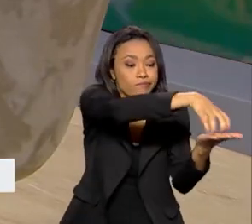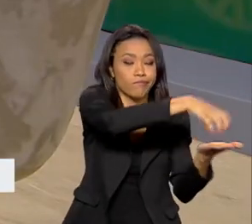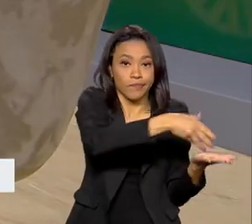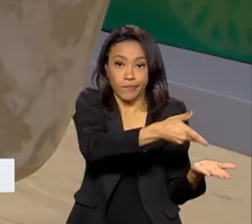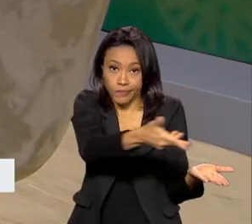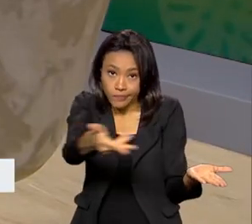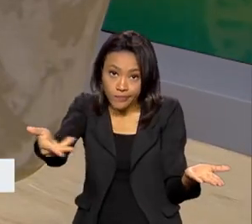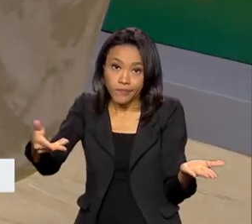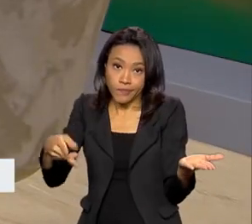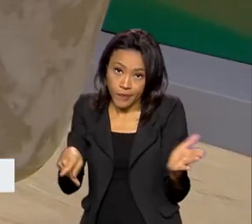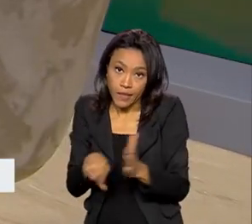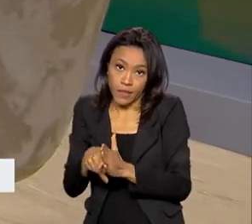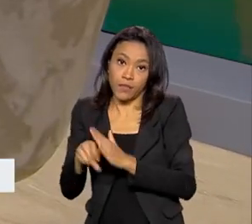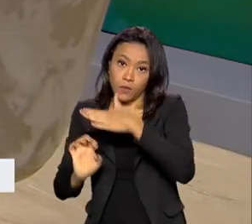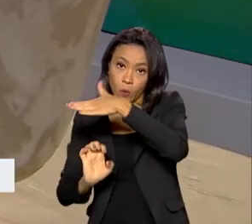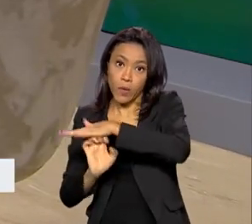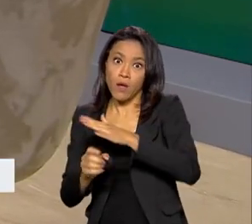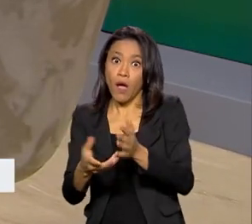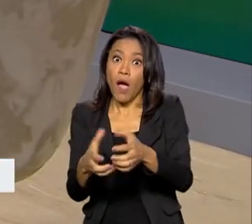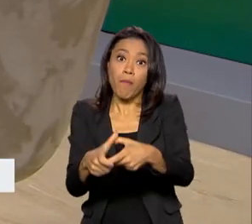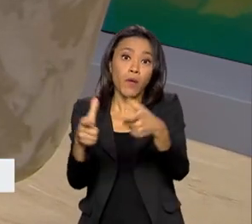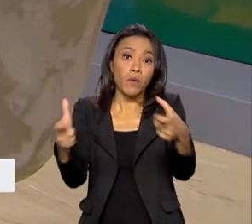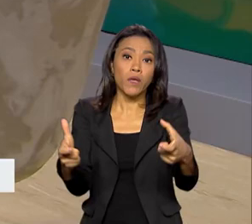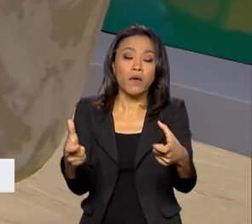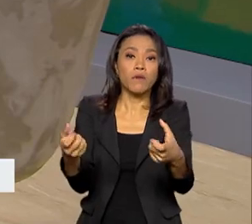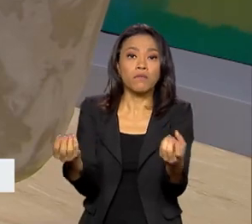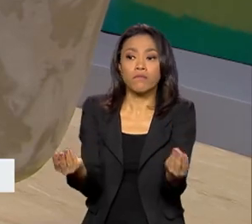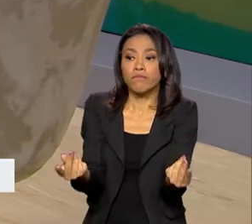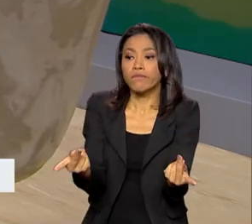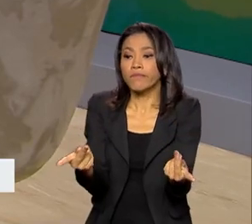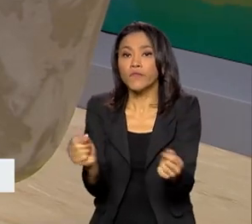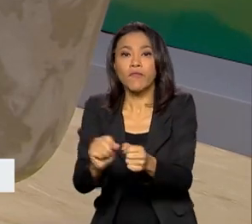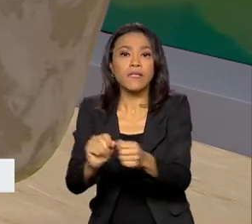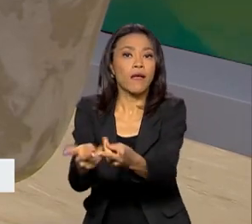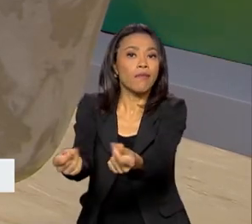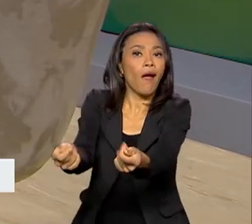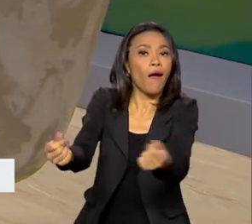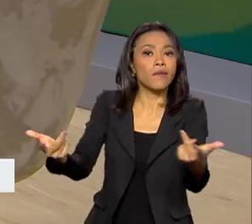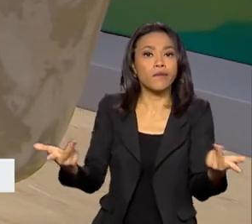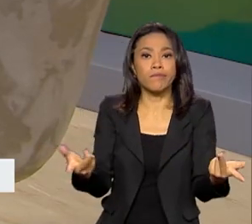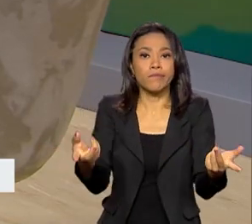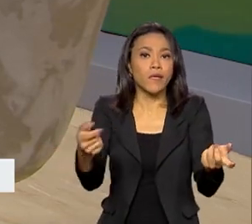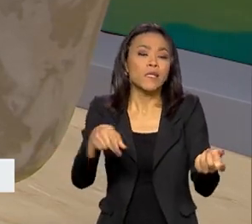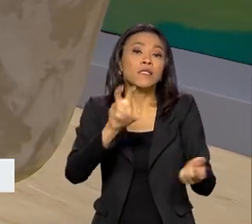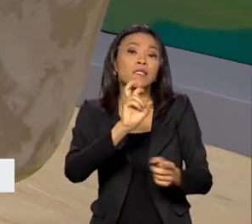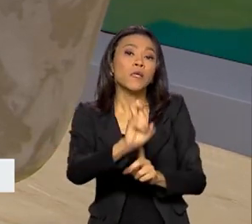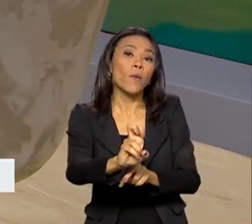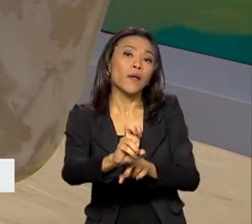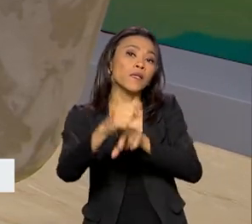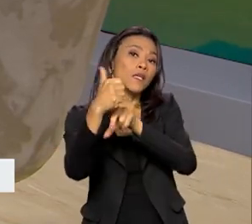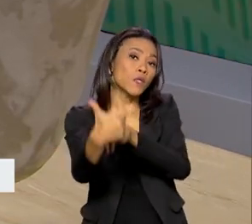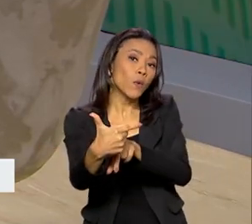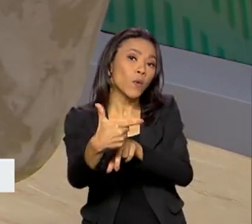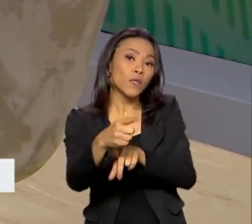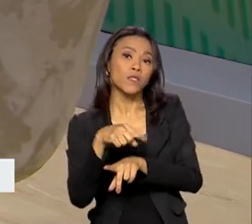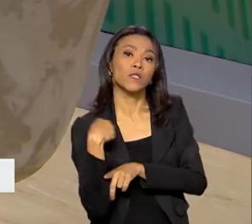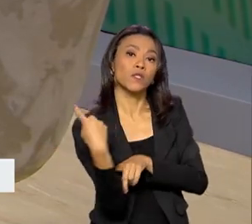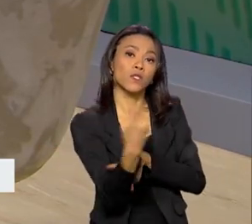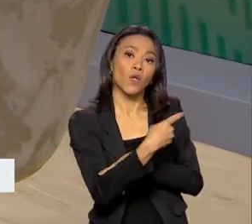deles, inclusive, eram ociosos. E nós alienamos cerca de 52 imóveis